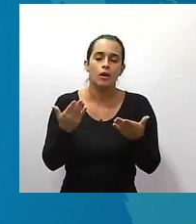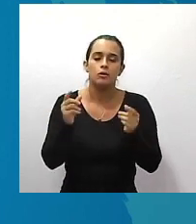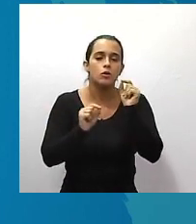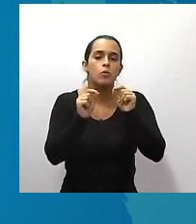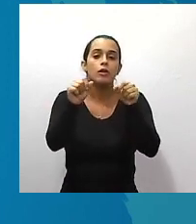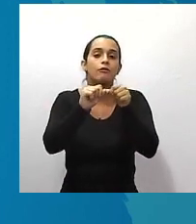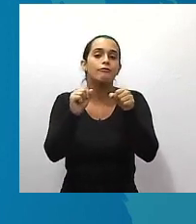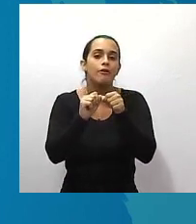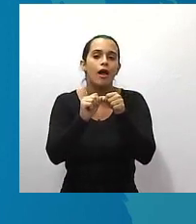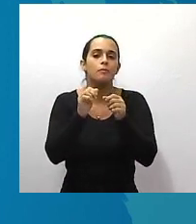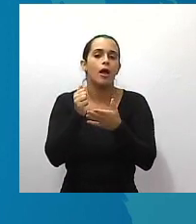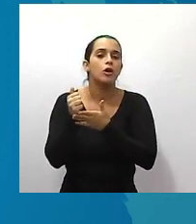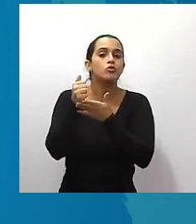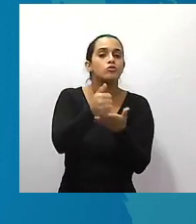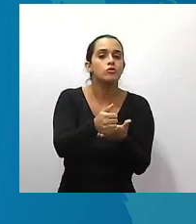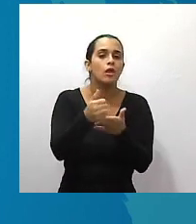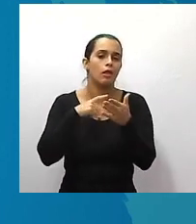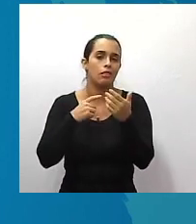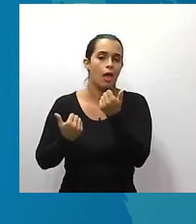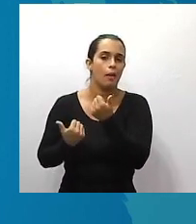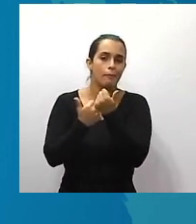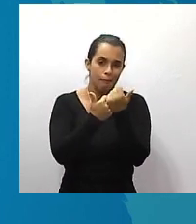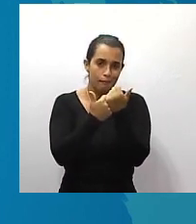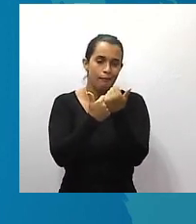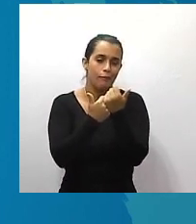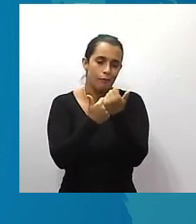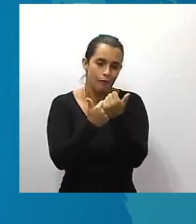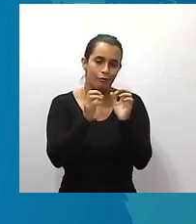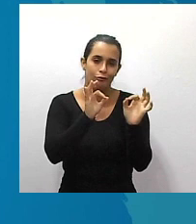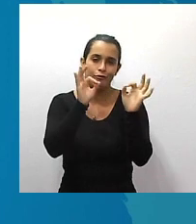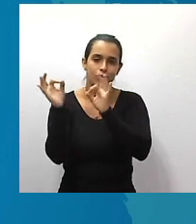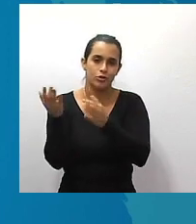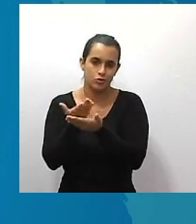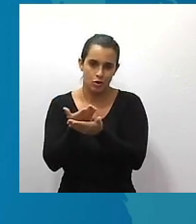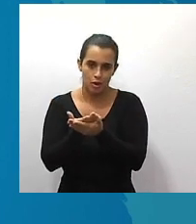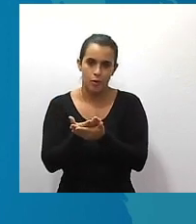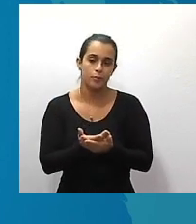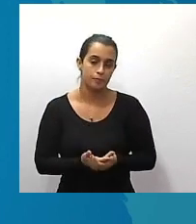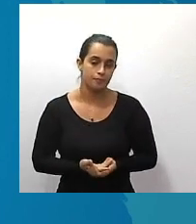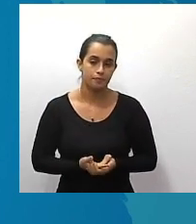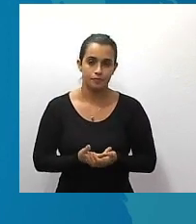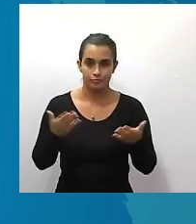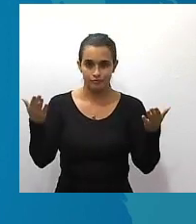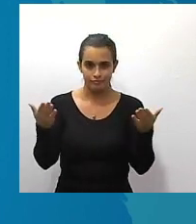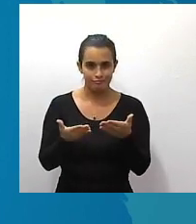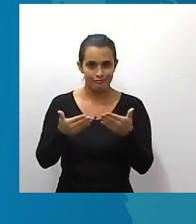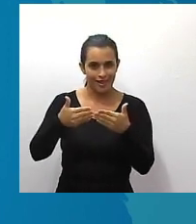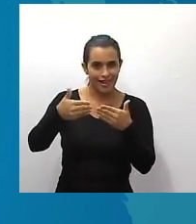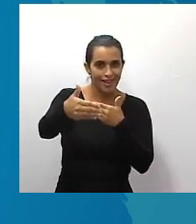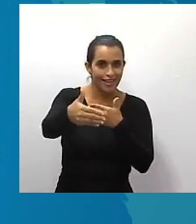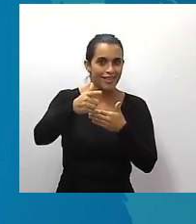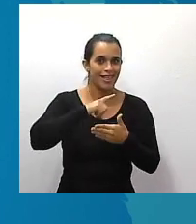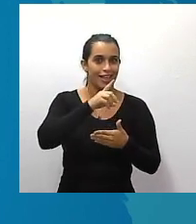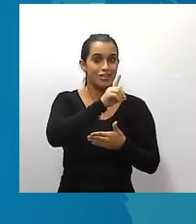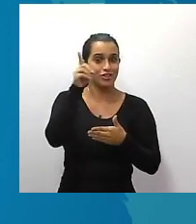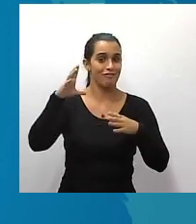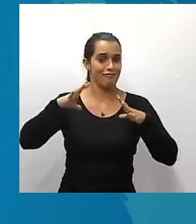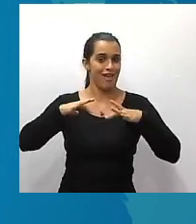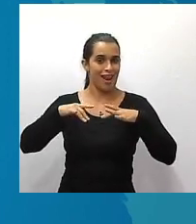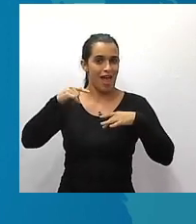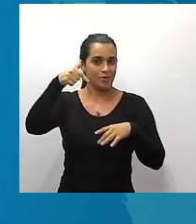2. Não confunde, é 5 vezes 5, tá? 25 vezes 8. Vamos fazer por etapas ou fazer tudo? Na minha calculadora eu